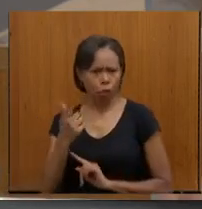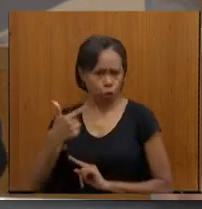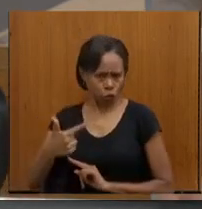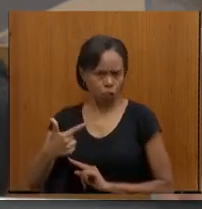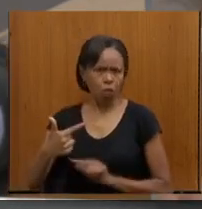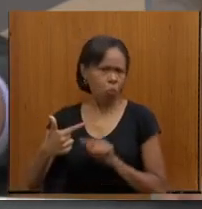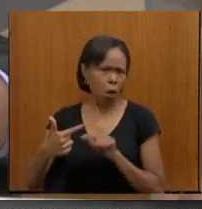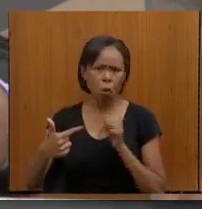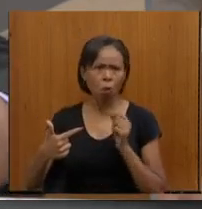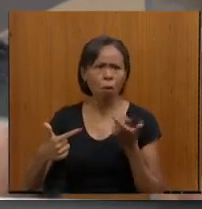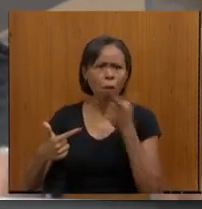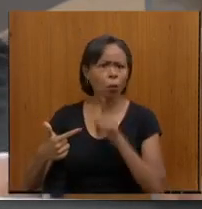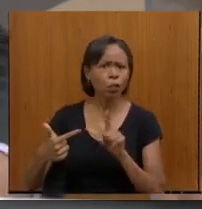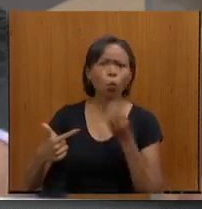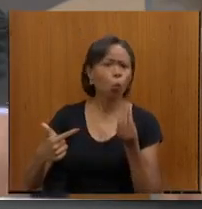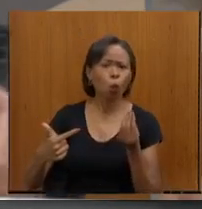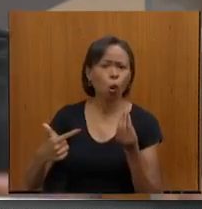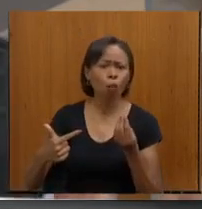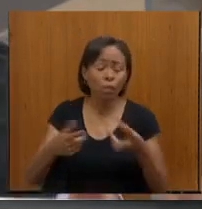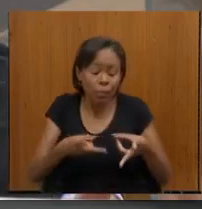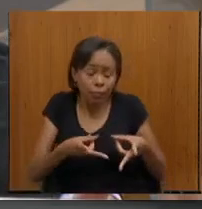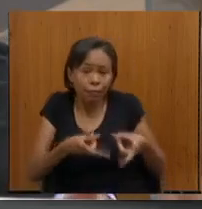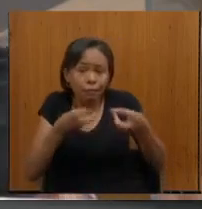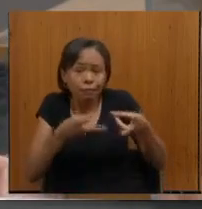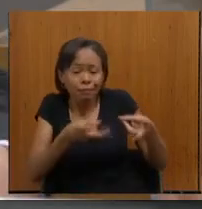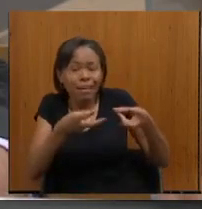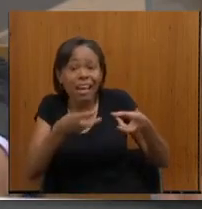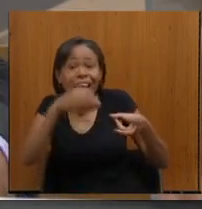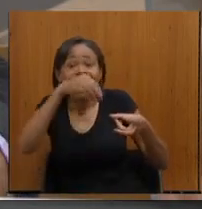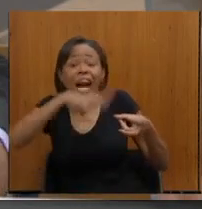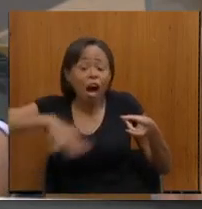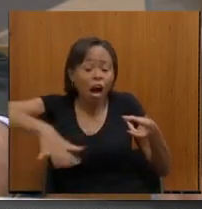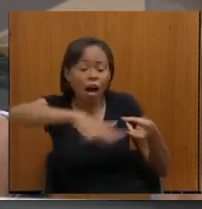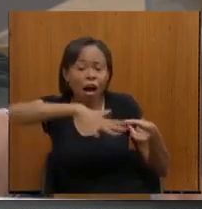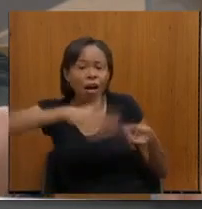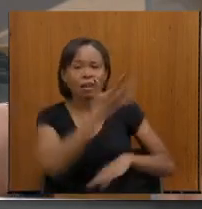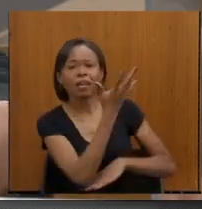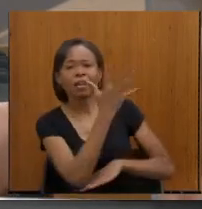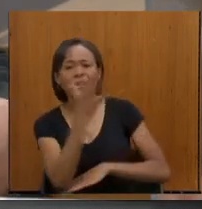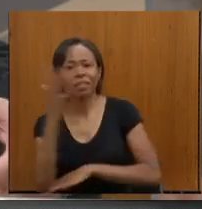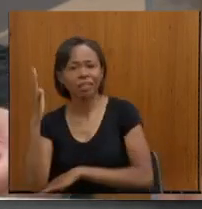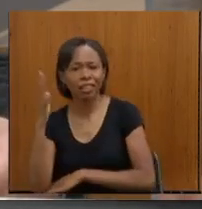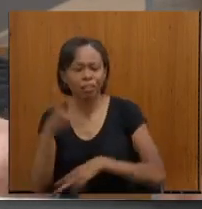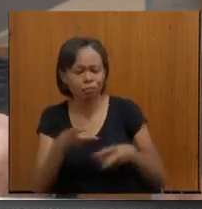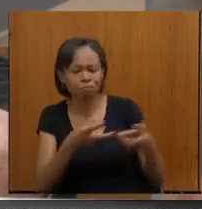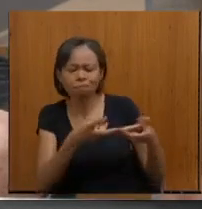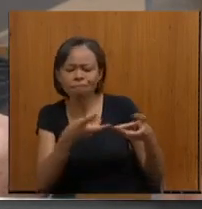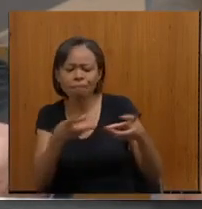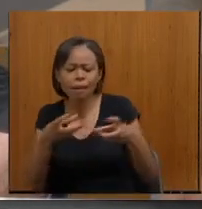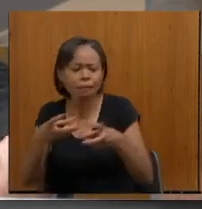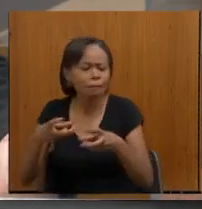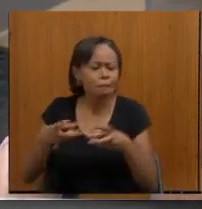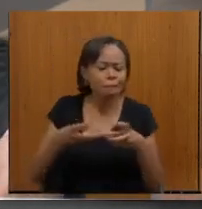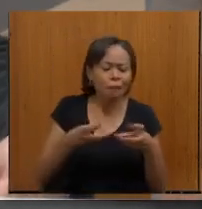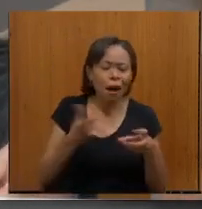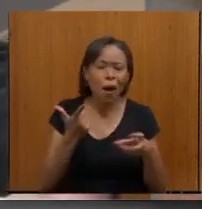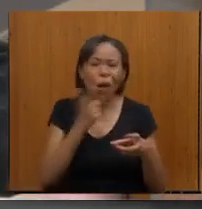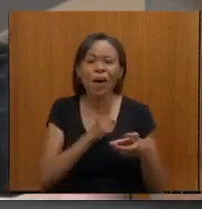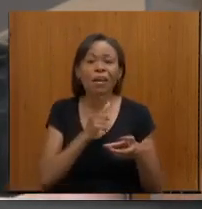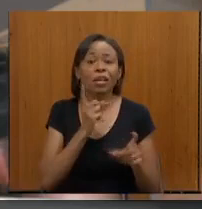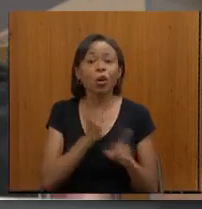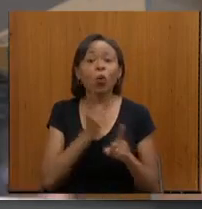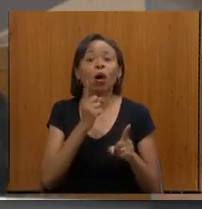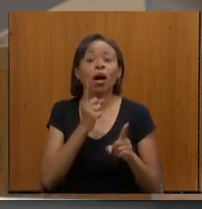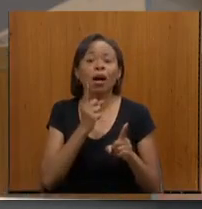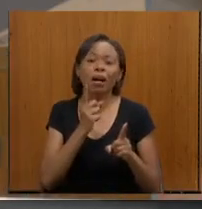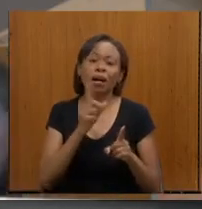obviamente tirar a extração de hidrogênio na própria natureza não existem locais onde o hidrogênio extraído do